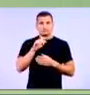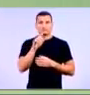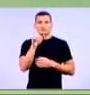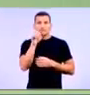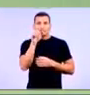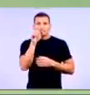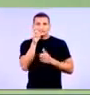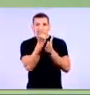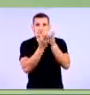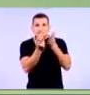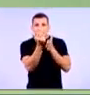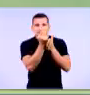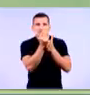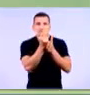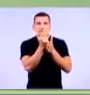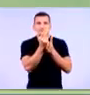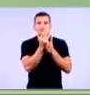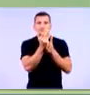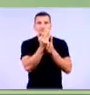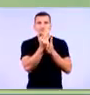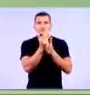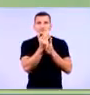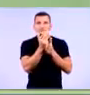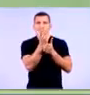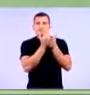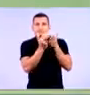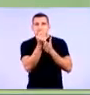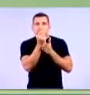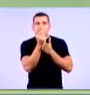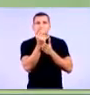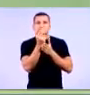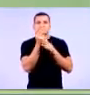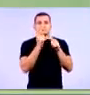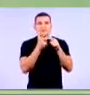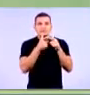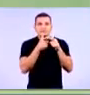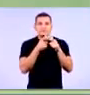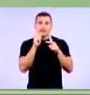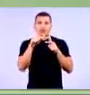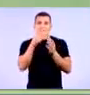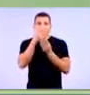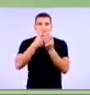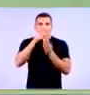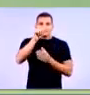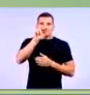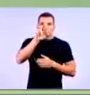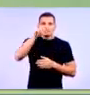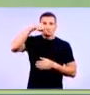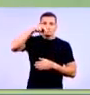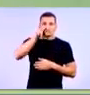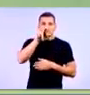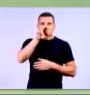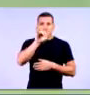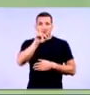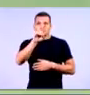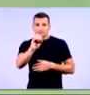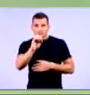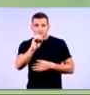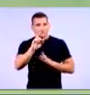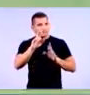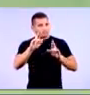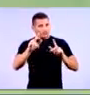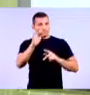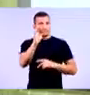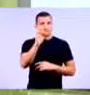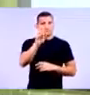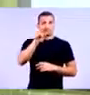do guia de utilização do AVA é um clipe, por quê? É um envio de arquivo. No fórum vocês viram, você vai postar a sua opinião, as